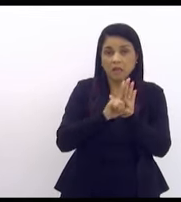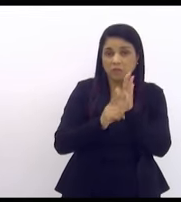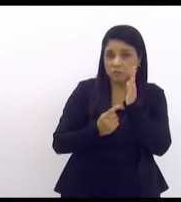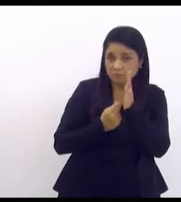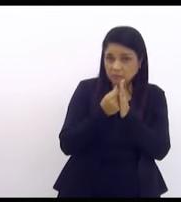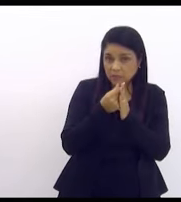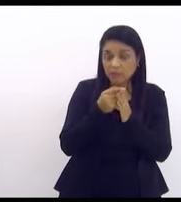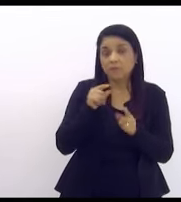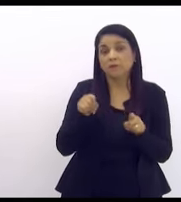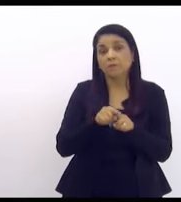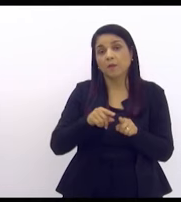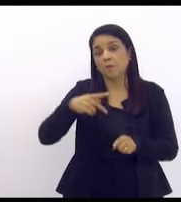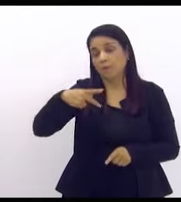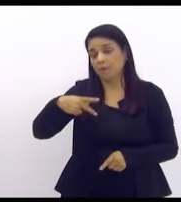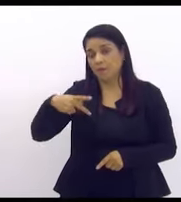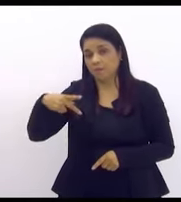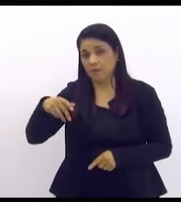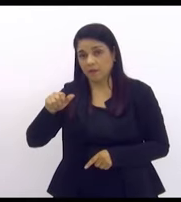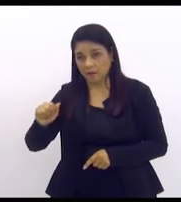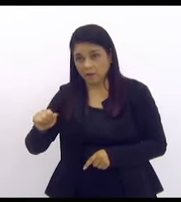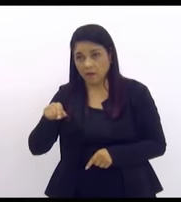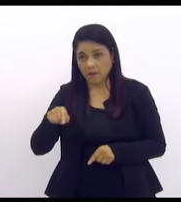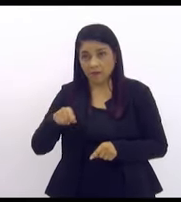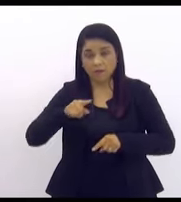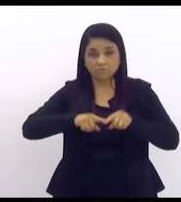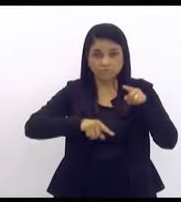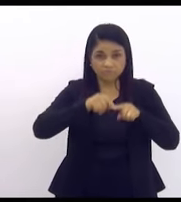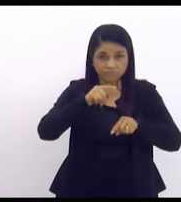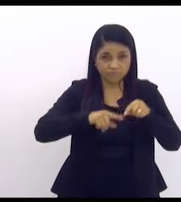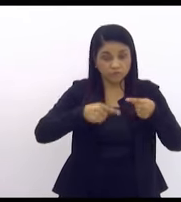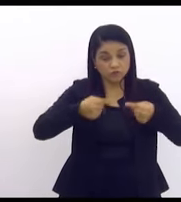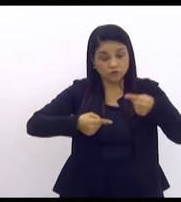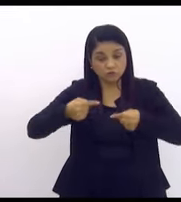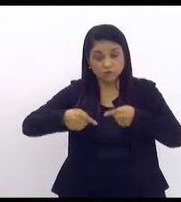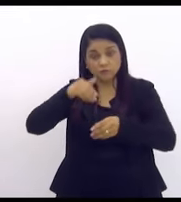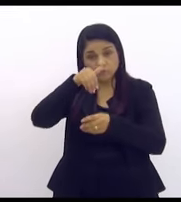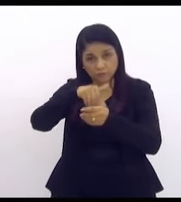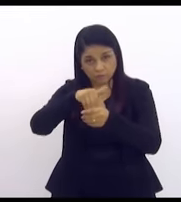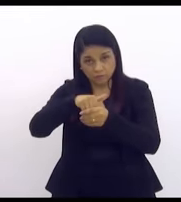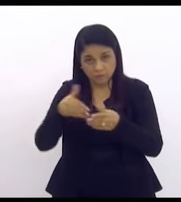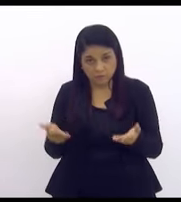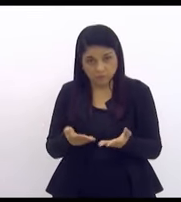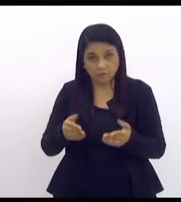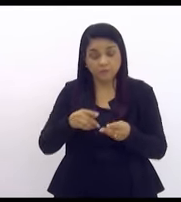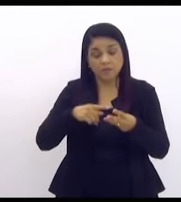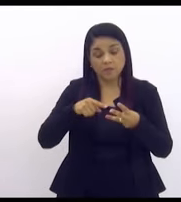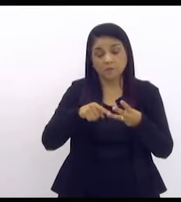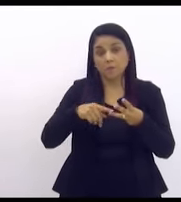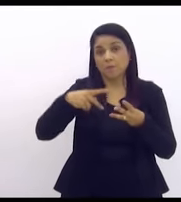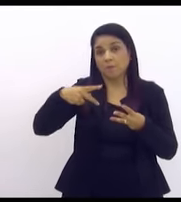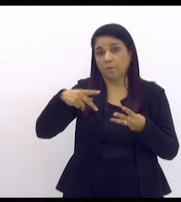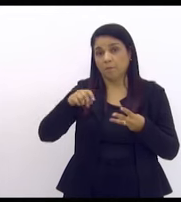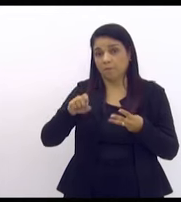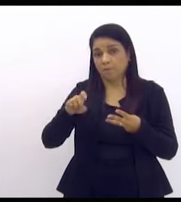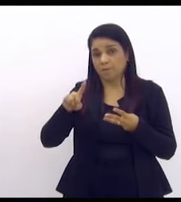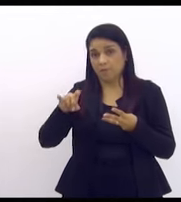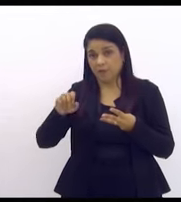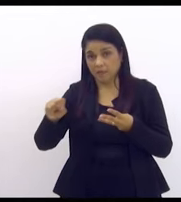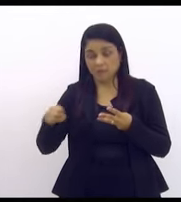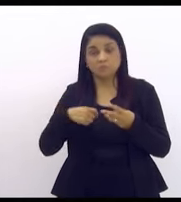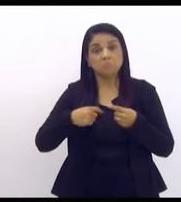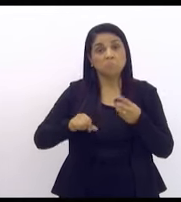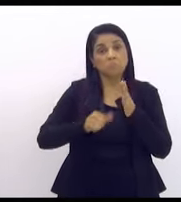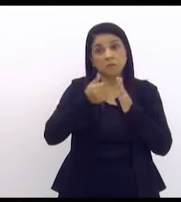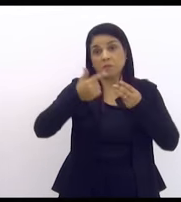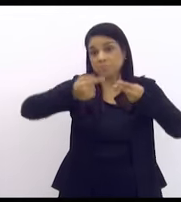O que é o PPA? É o Plano Plurianual, que nós discutimos e votamos aqui na casa, e o PEDES, que é a primeira vez que nós estamos discutindo o PEDES.